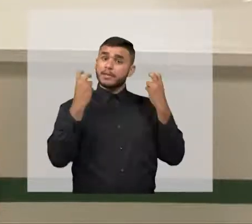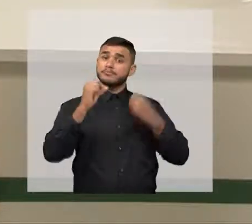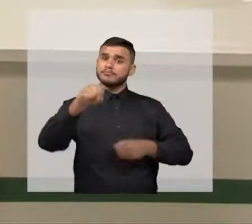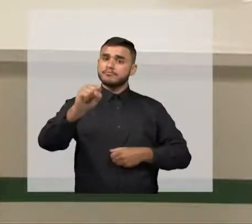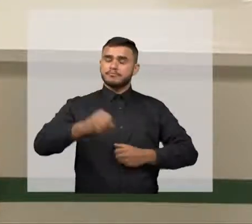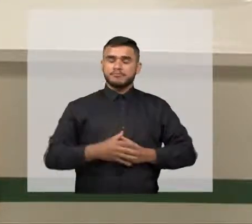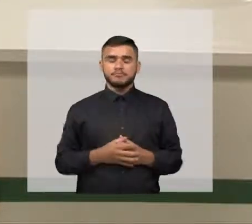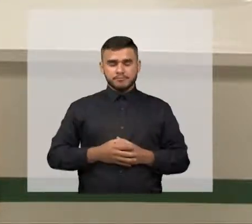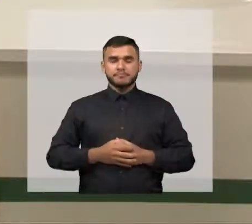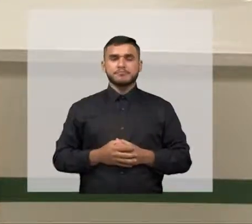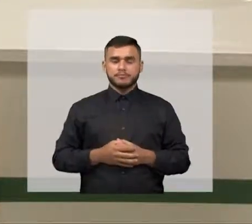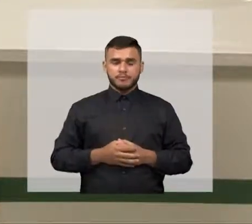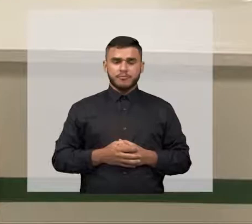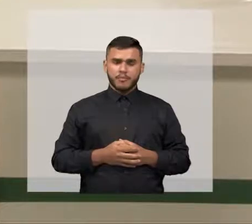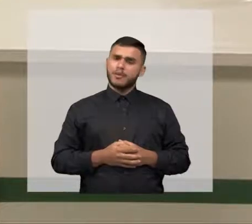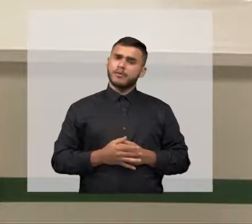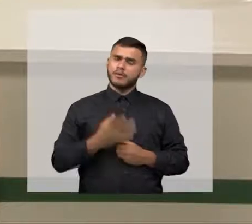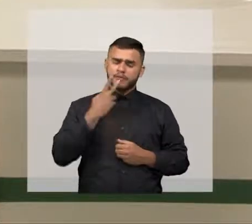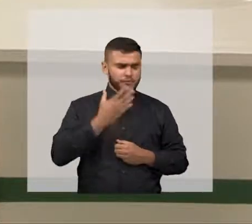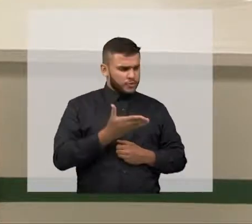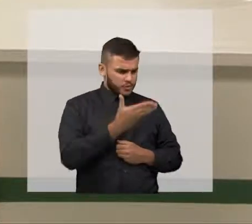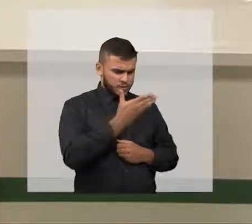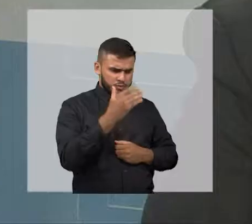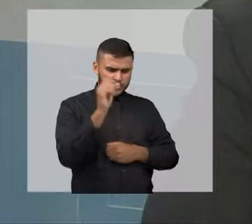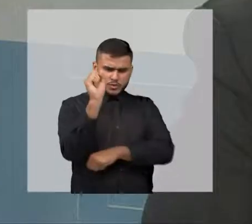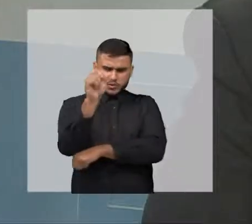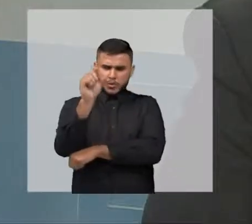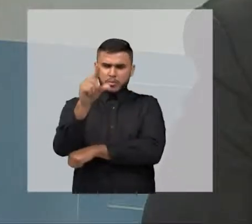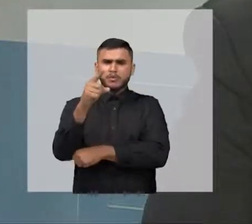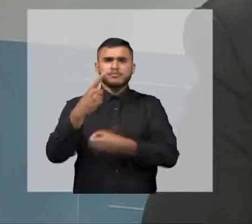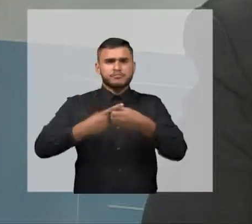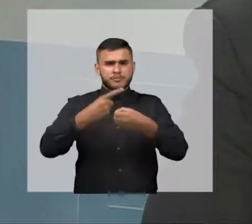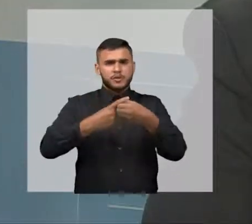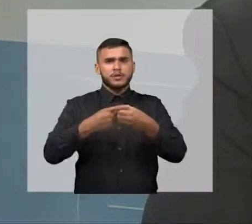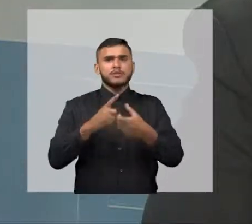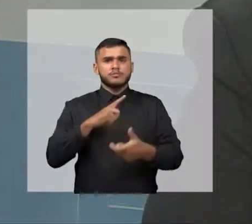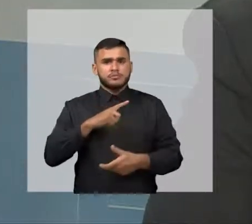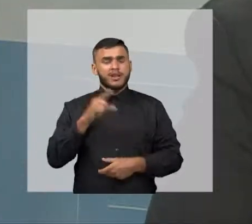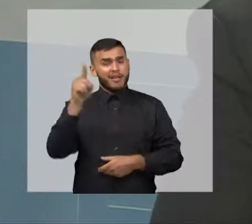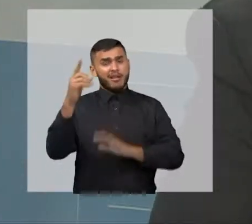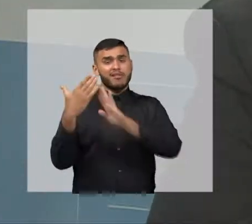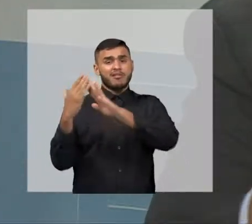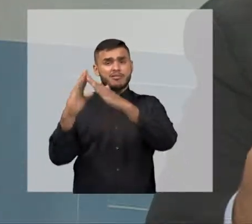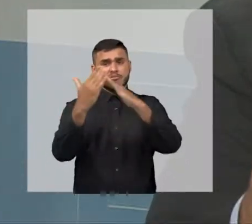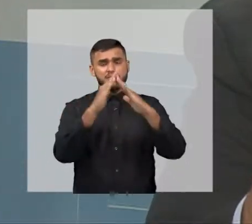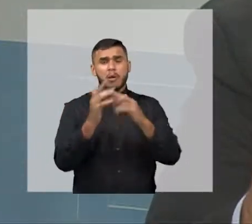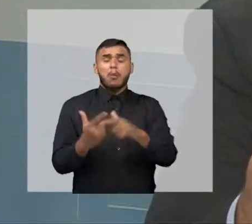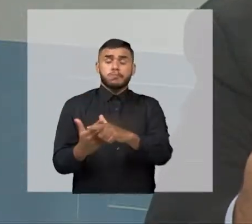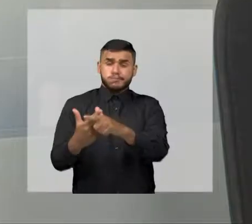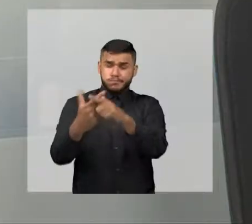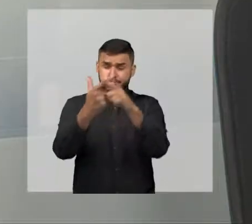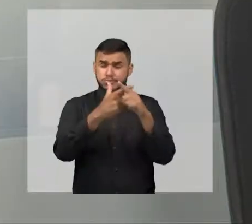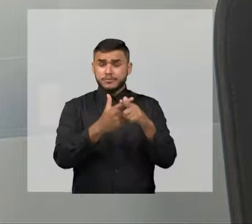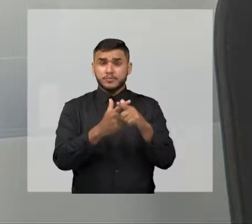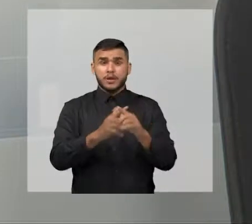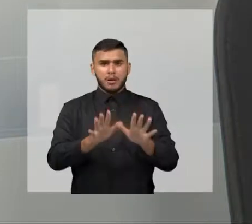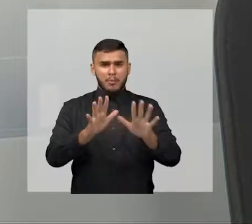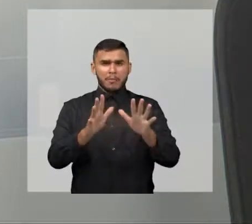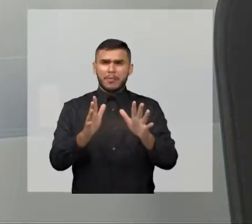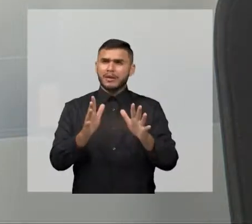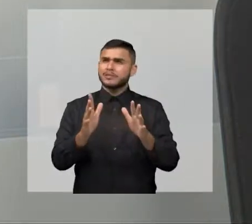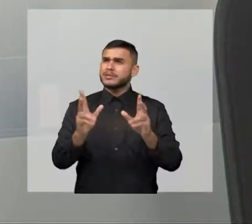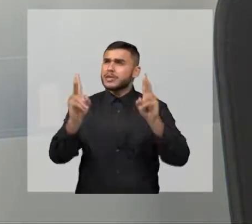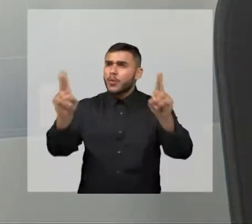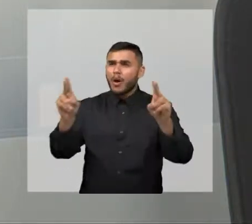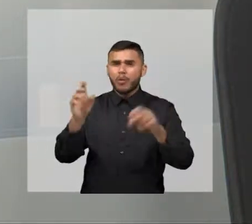isso, toca com certeza. Sobral, nós temos também problemas grandes na periferia de Sobral, mas não dá para comparar com uma